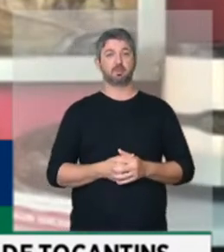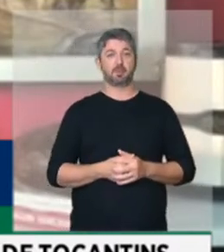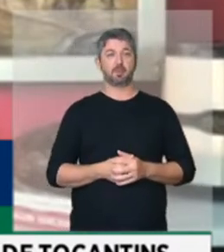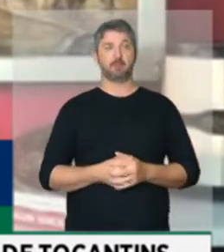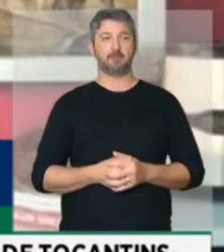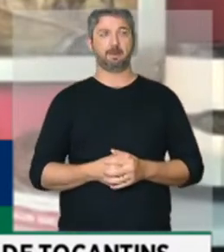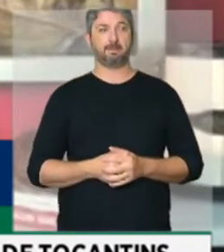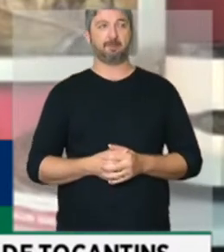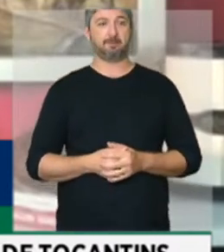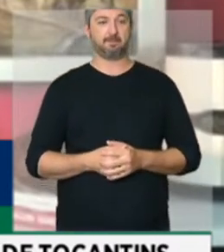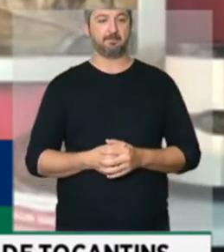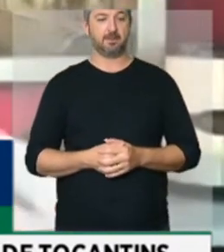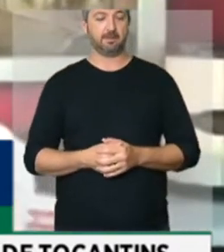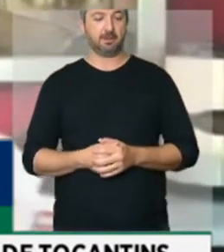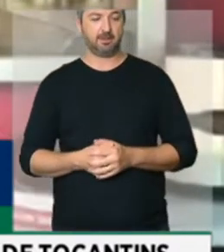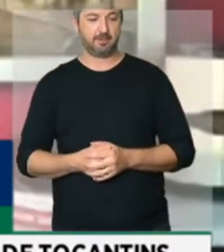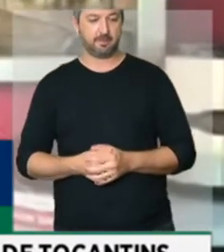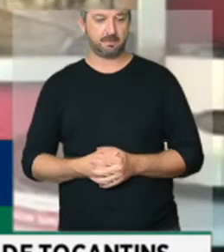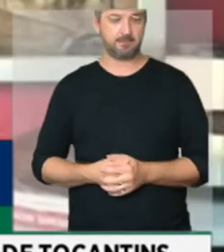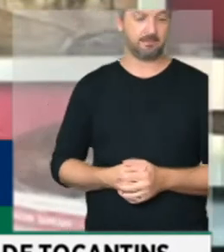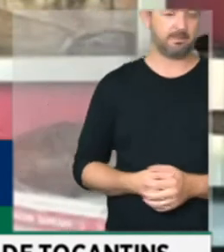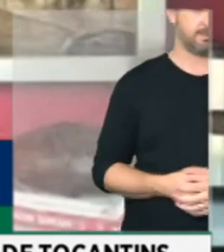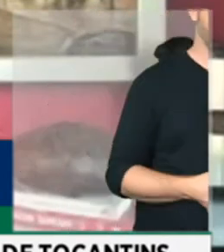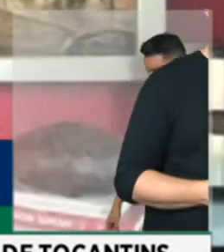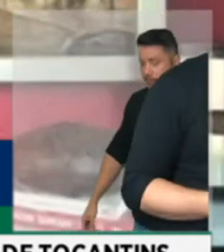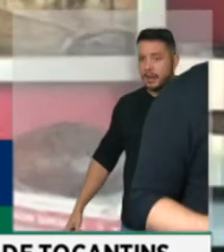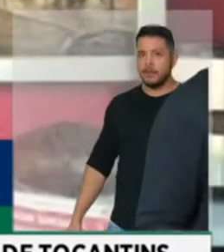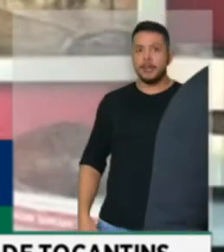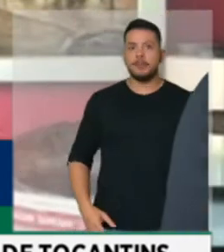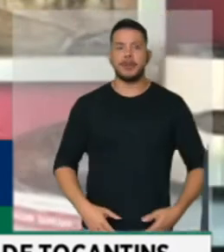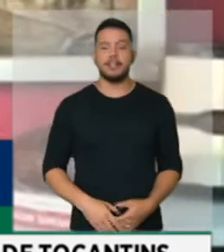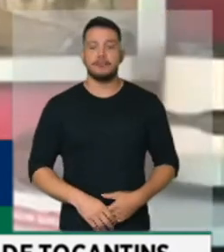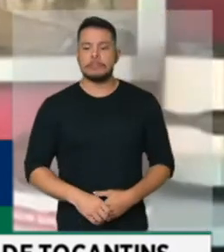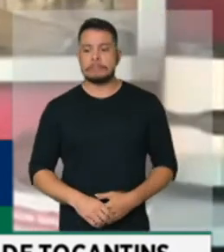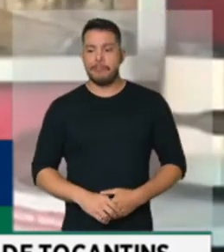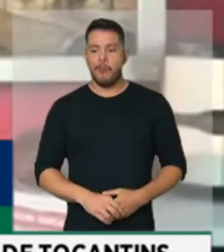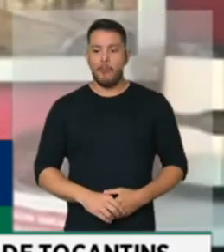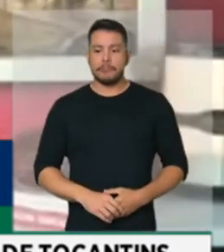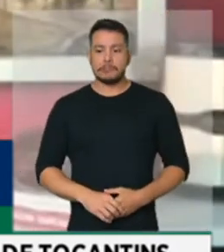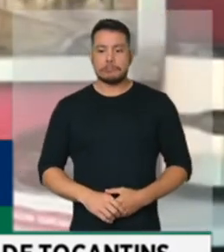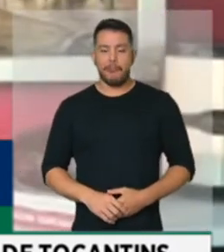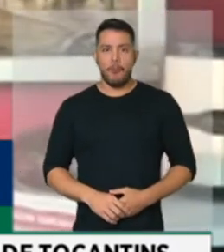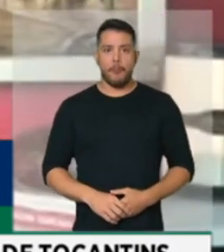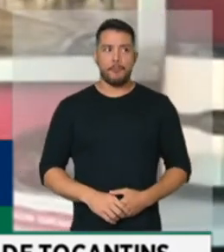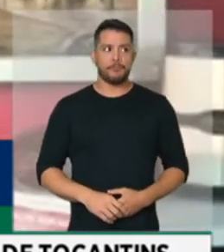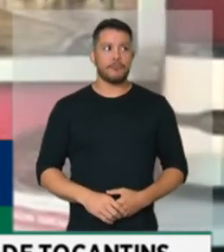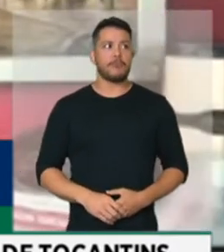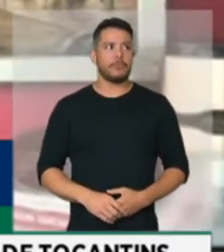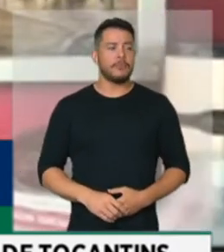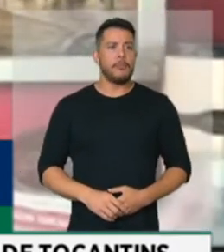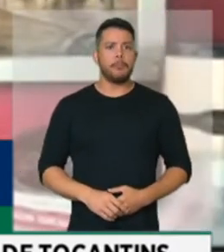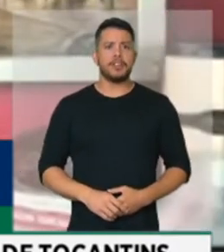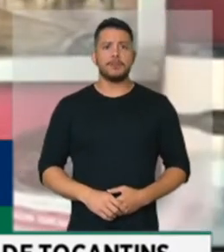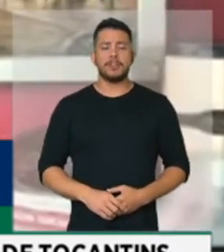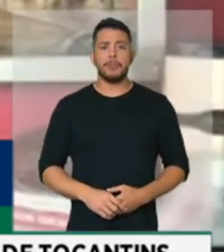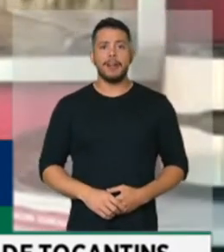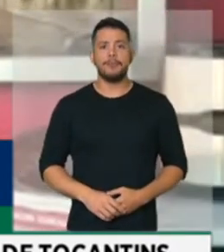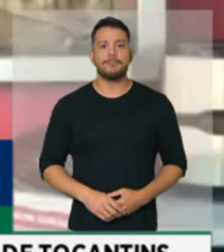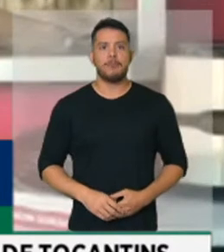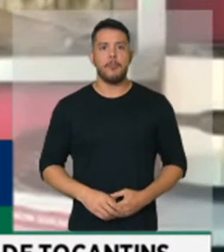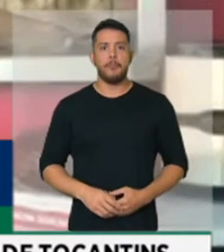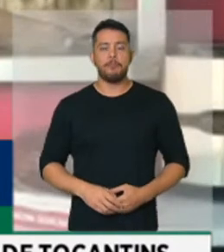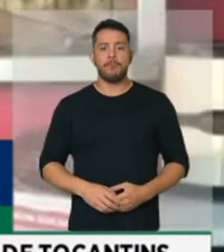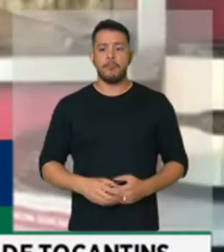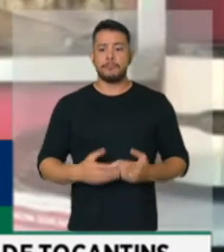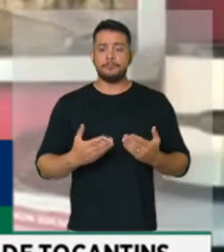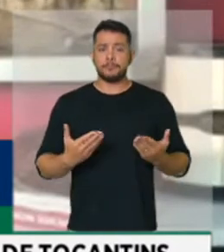que morreram porque se utilizaram de álcool para produzir os seus alimentos. E nós tivemos agora um aumento